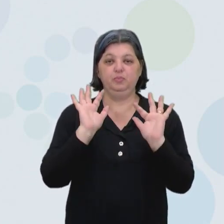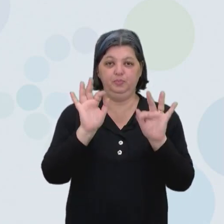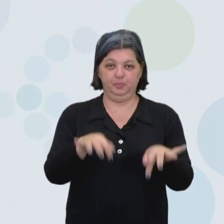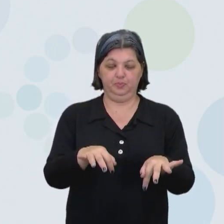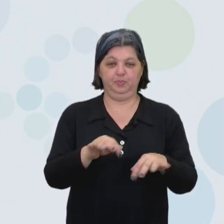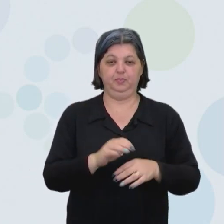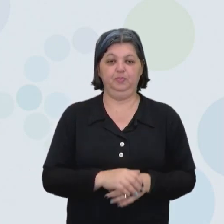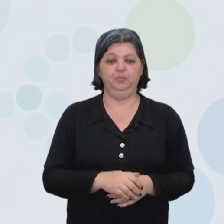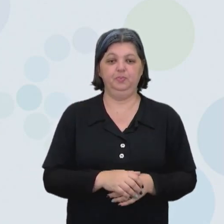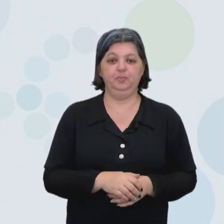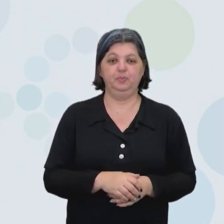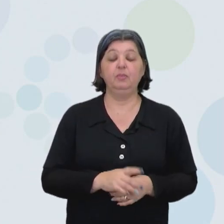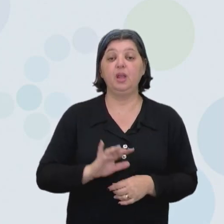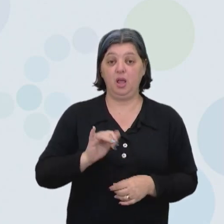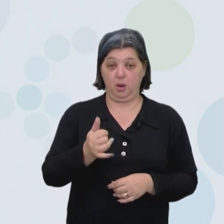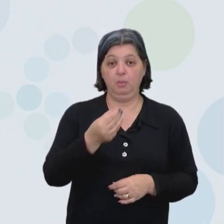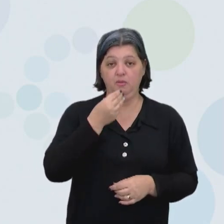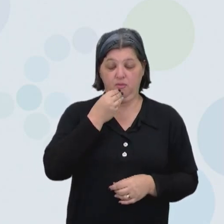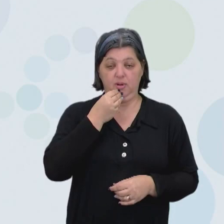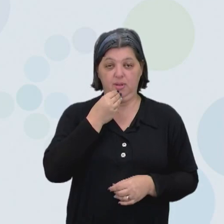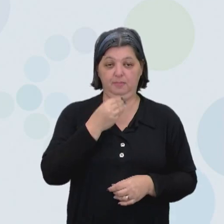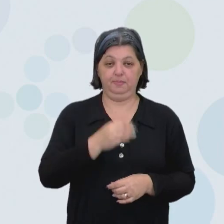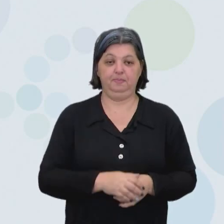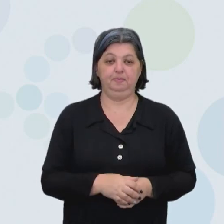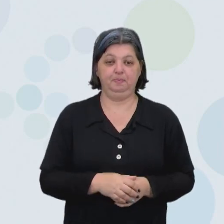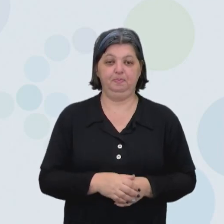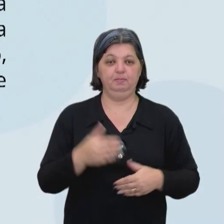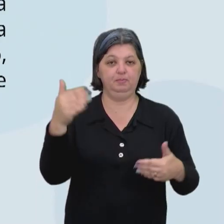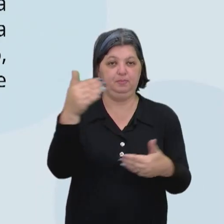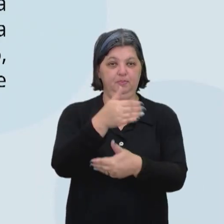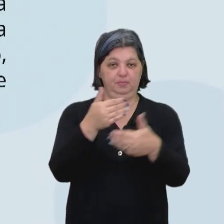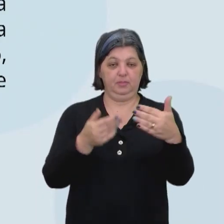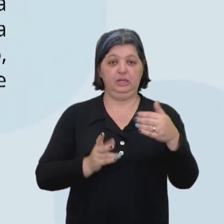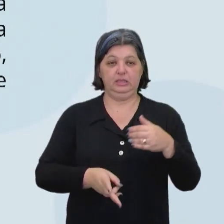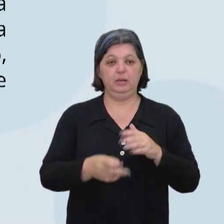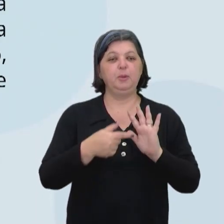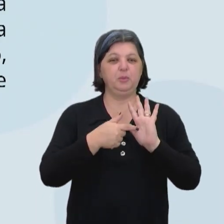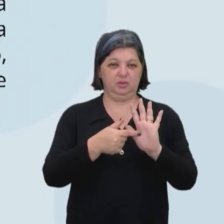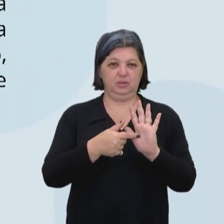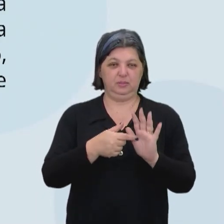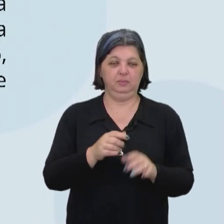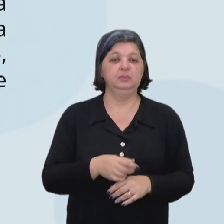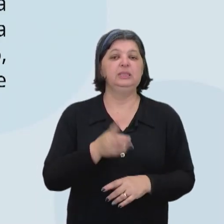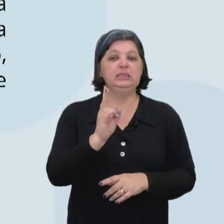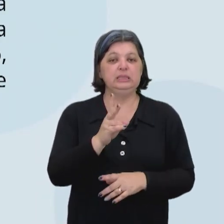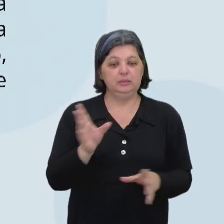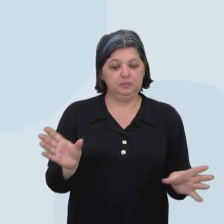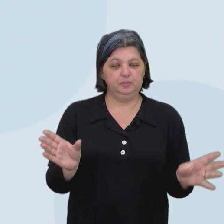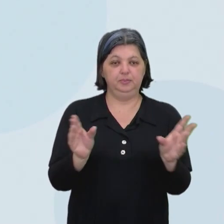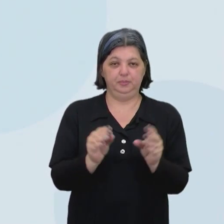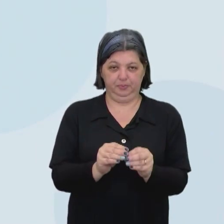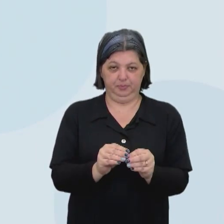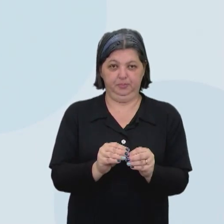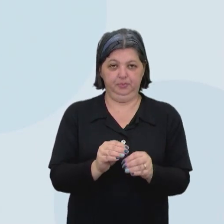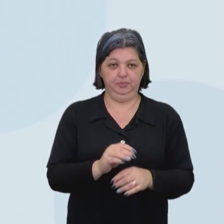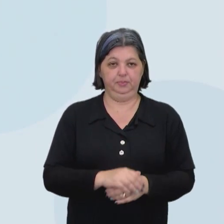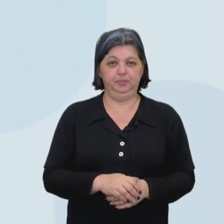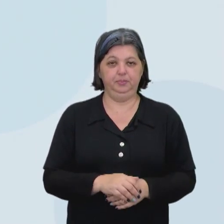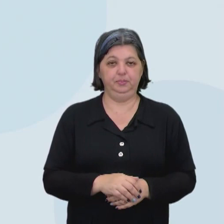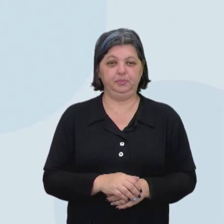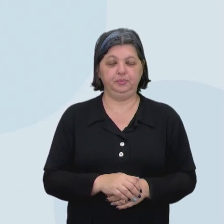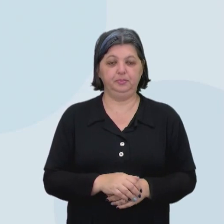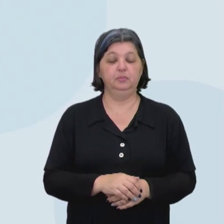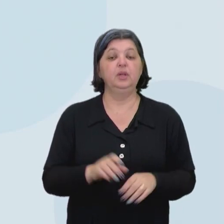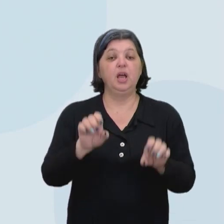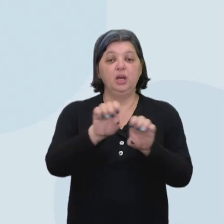sistematização. Eu vou aproveitar que o PPT está na tela, sempre mostrar, né, que eu sempre deixo um resumo do componente,